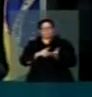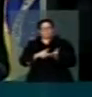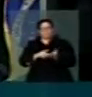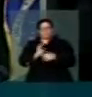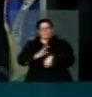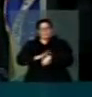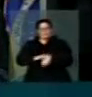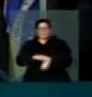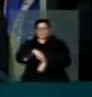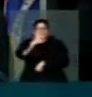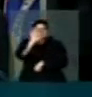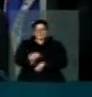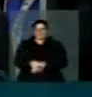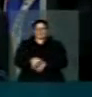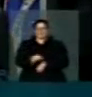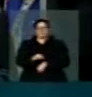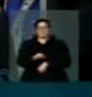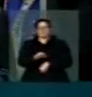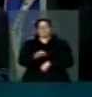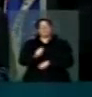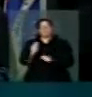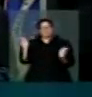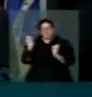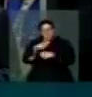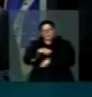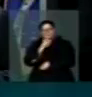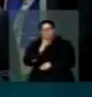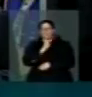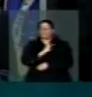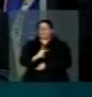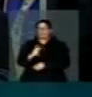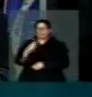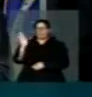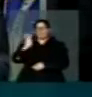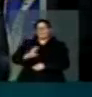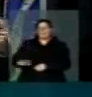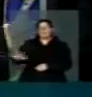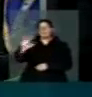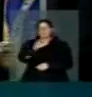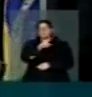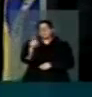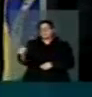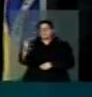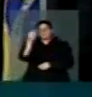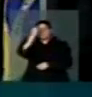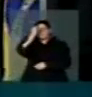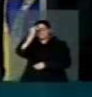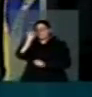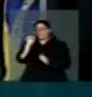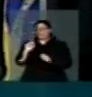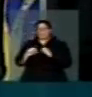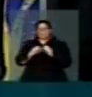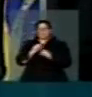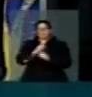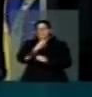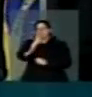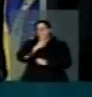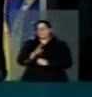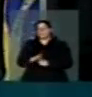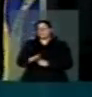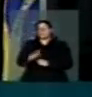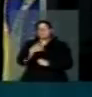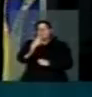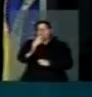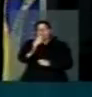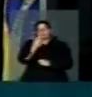próprio, vai poder falar ao Brasil do que tira como conclusões dessas exposições absurdas